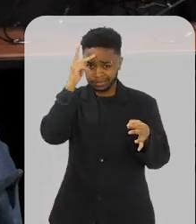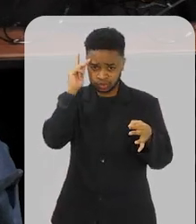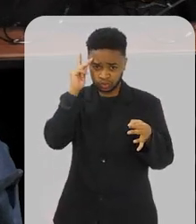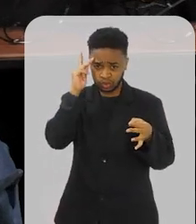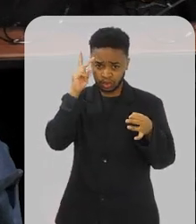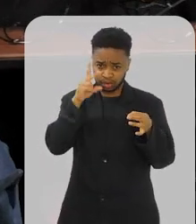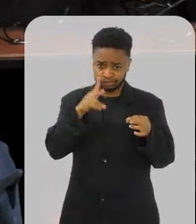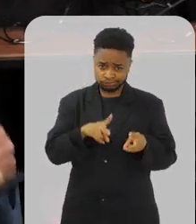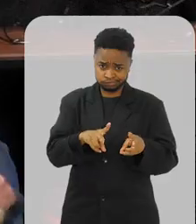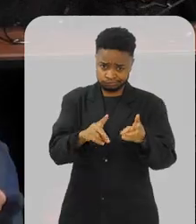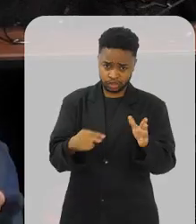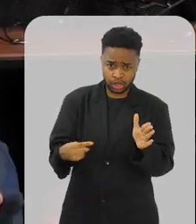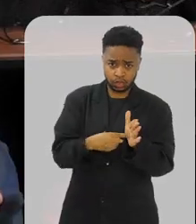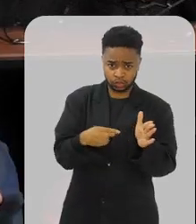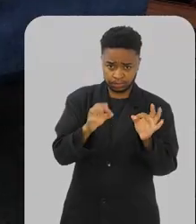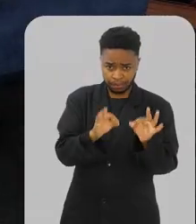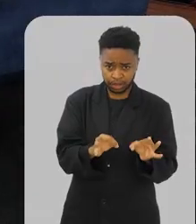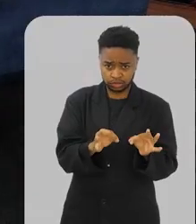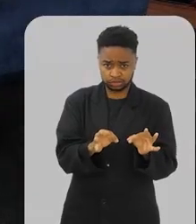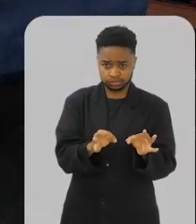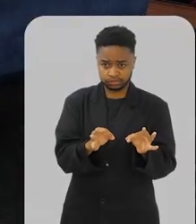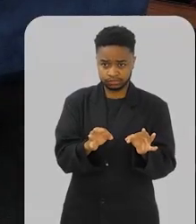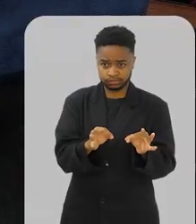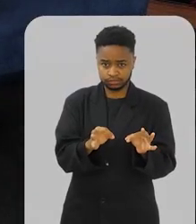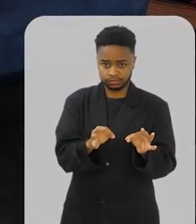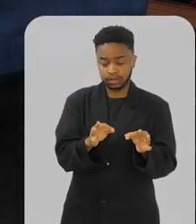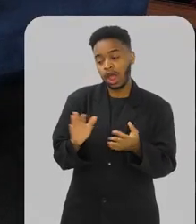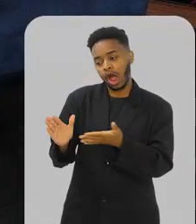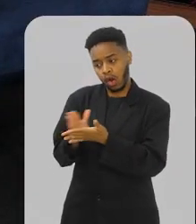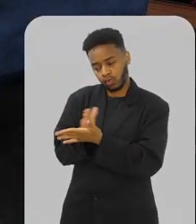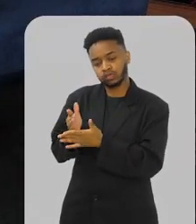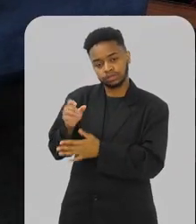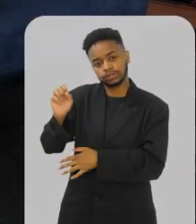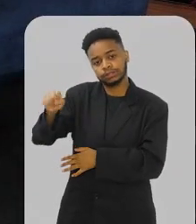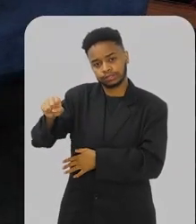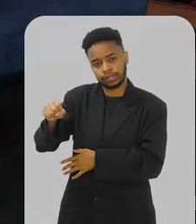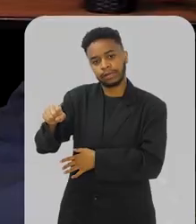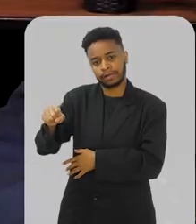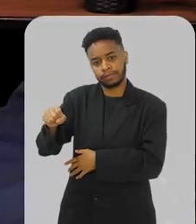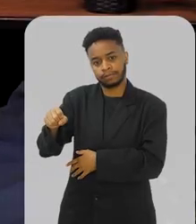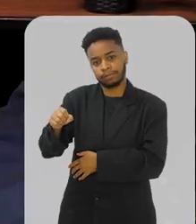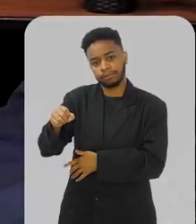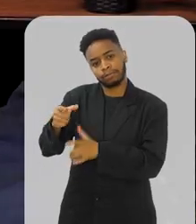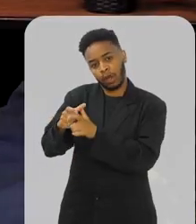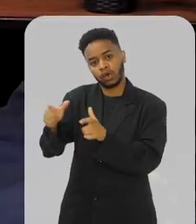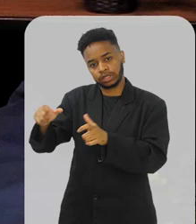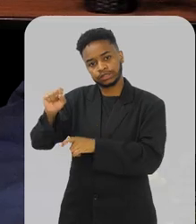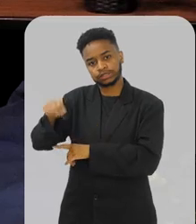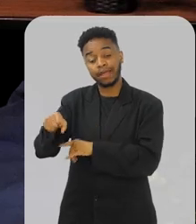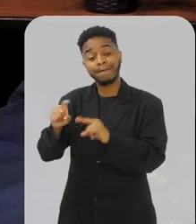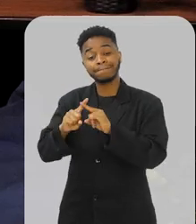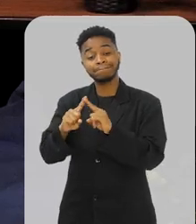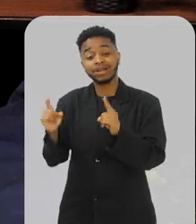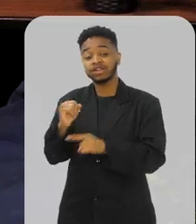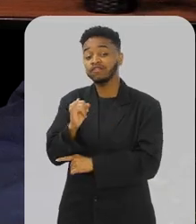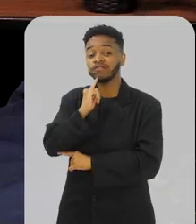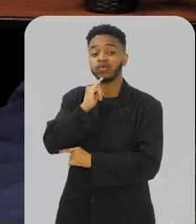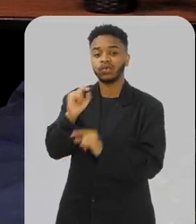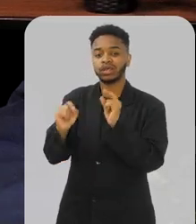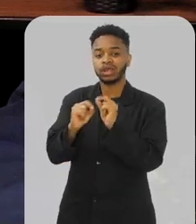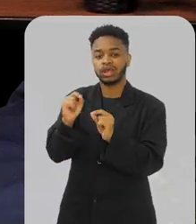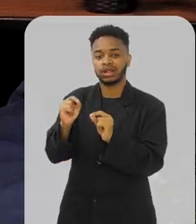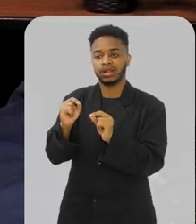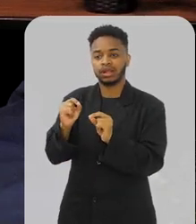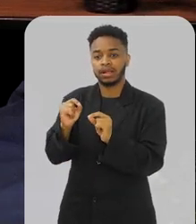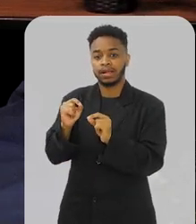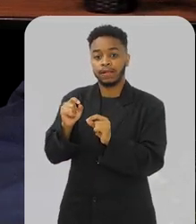à frente essas denúncias? Muita gente leva à frente. Mas, infelizmente, o quantitativo que